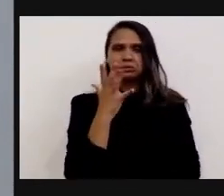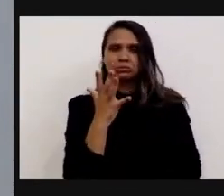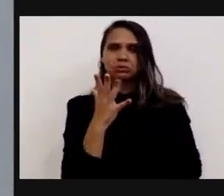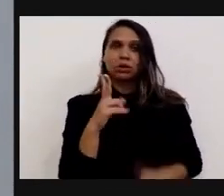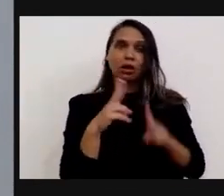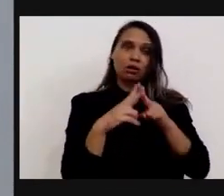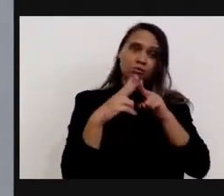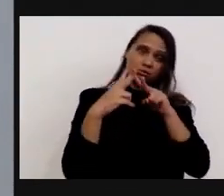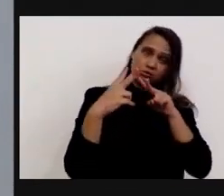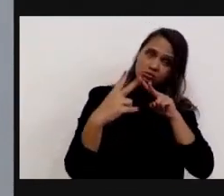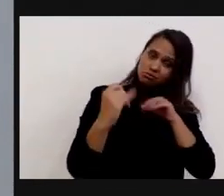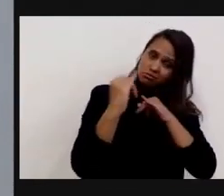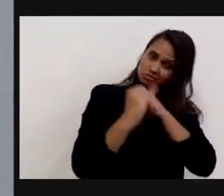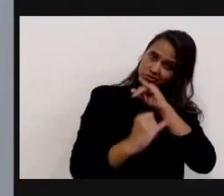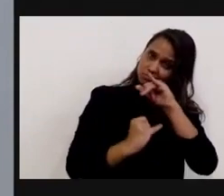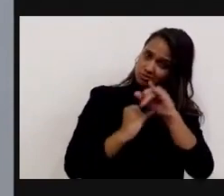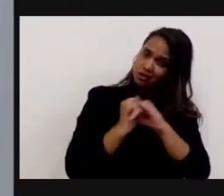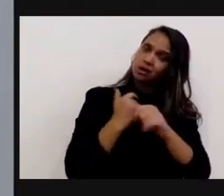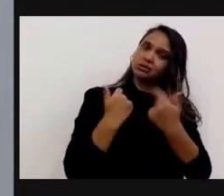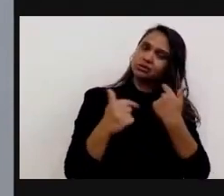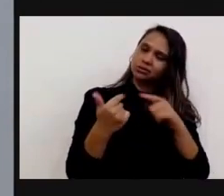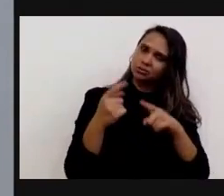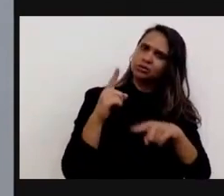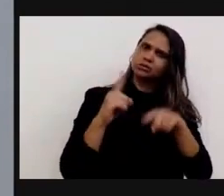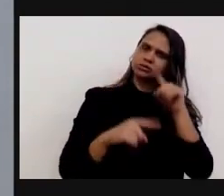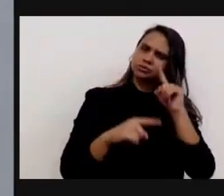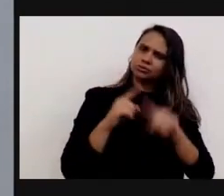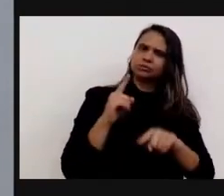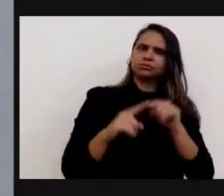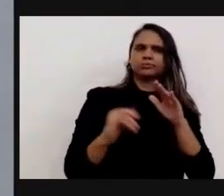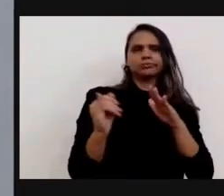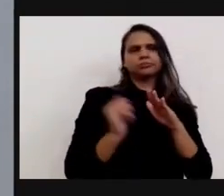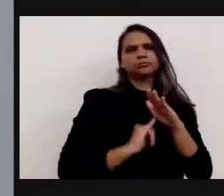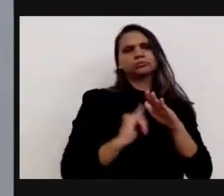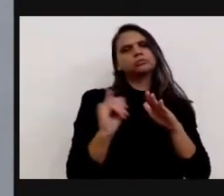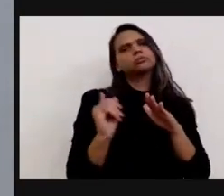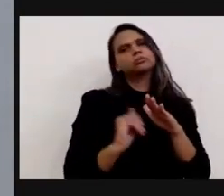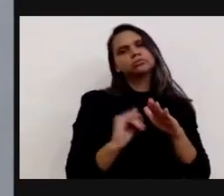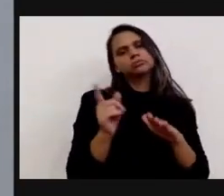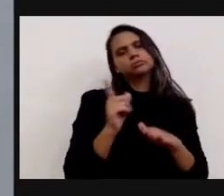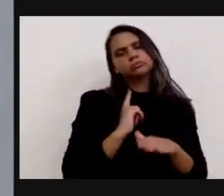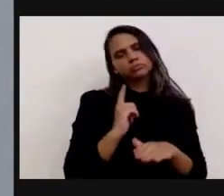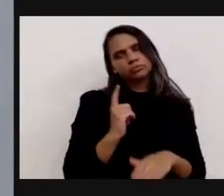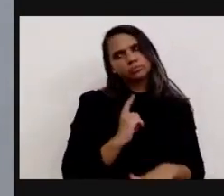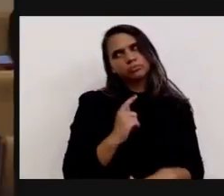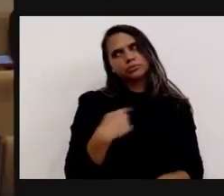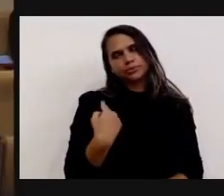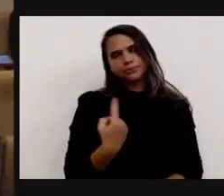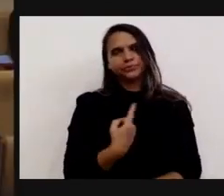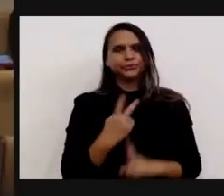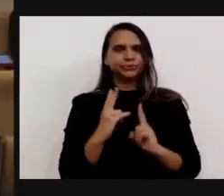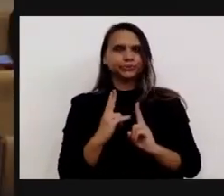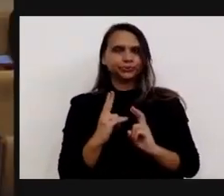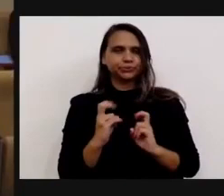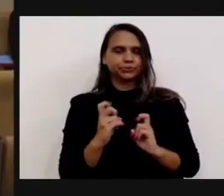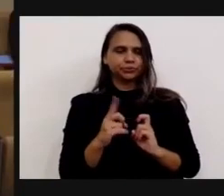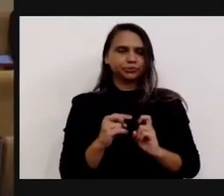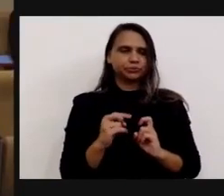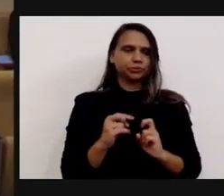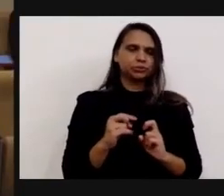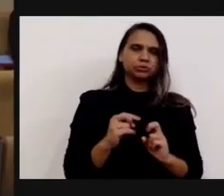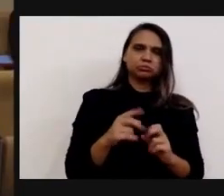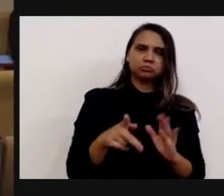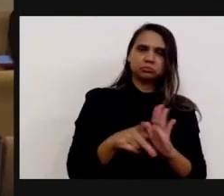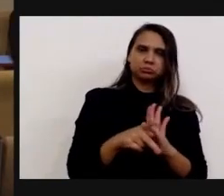online trabalhando nas ferramentas institucionais né que a gente tem no nosso caso lá é uma Microsoft